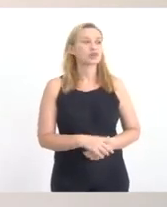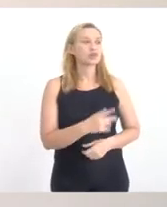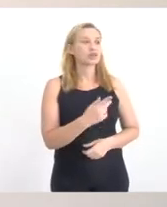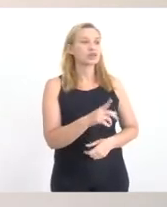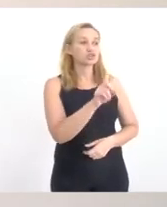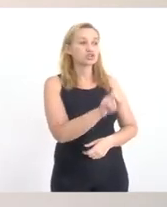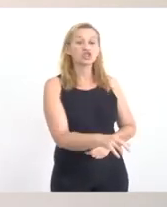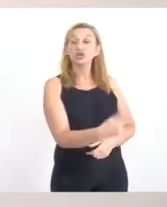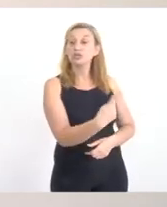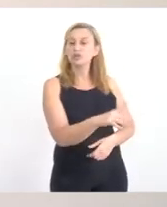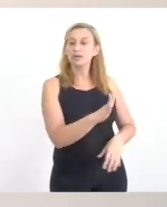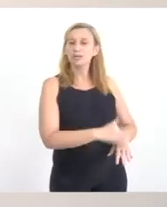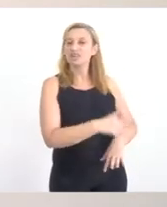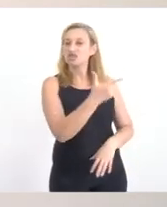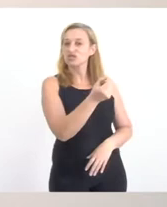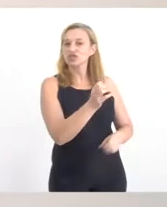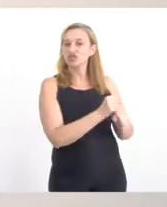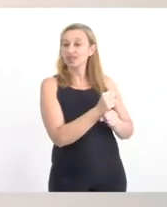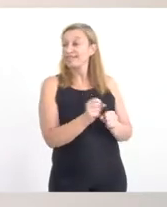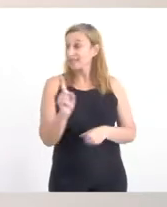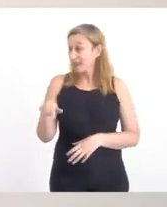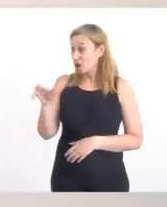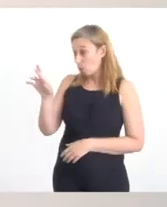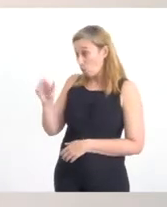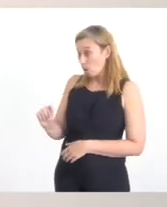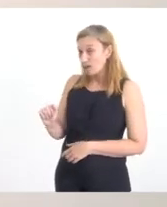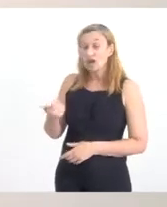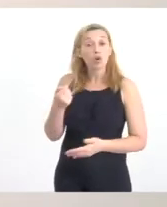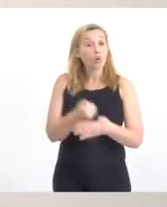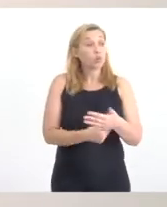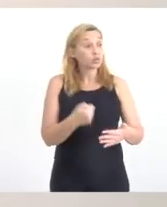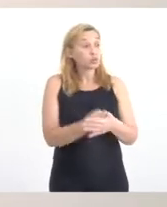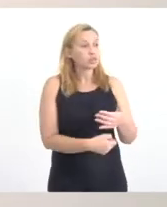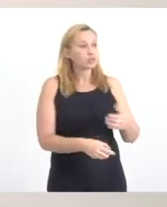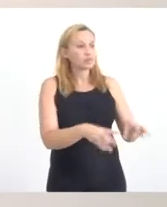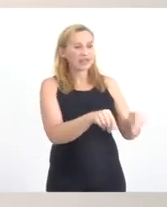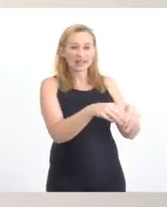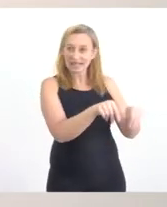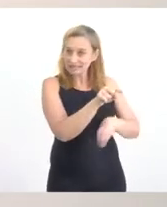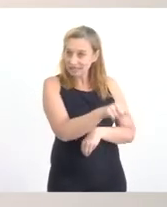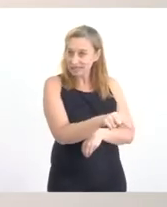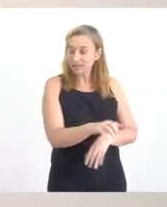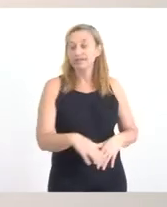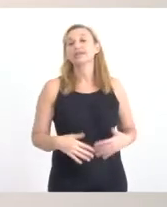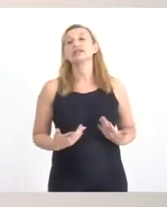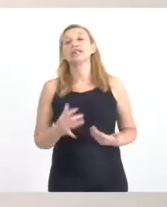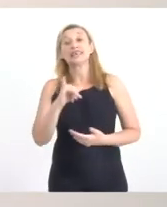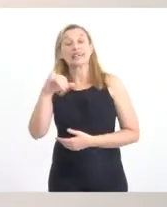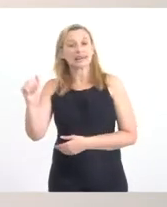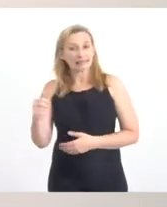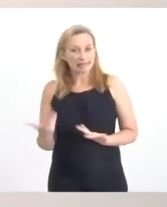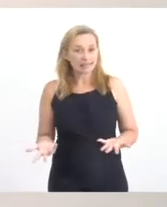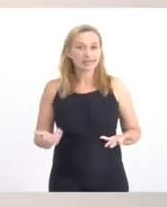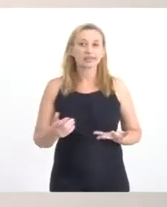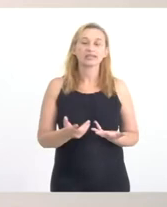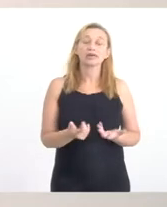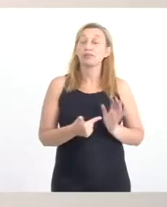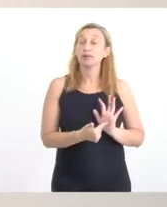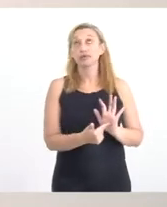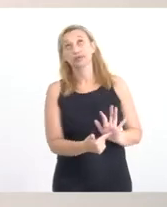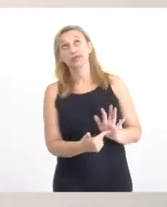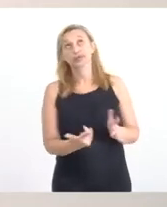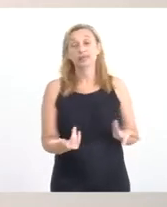de direito mais de 20 anos né Luana ali lutando pela que ela Terra e No entanto O Incra se